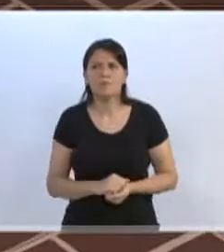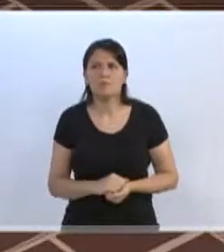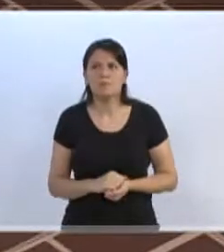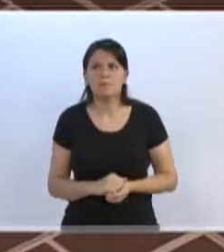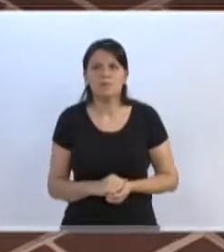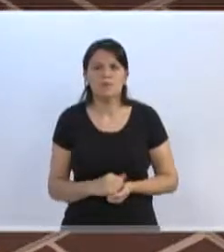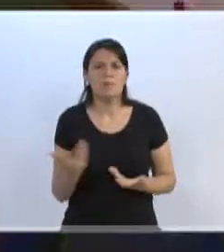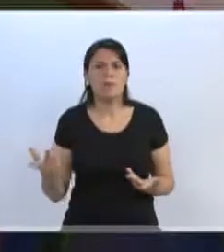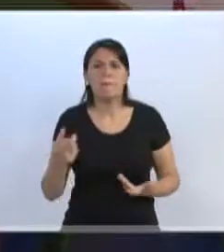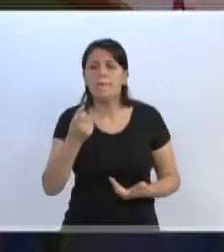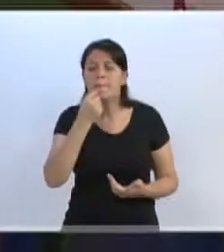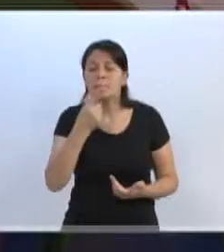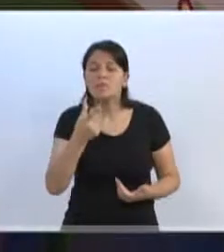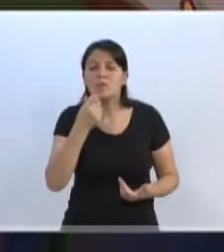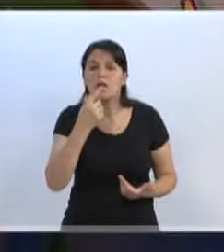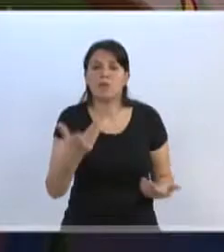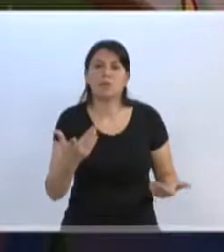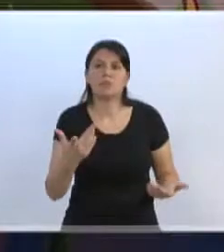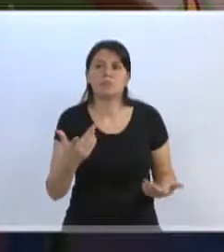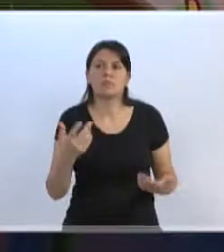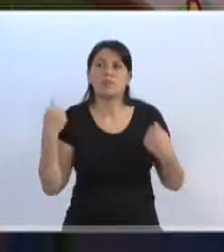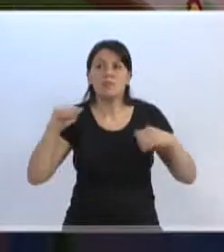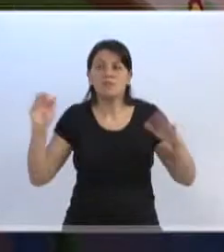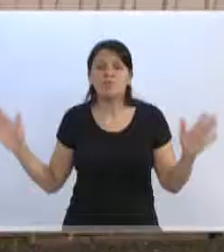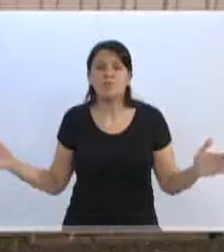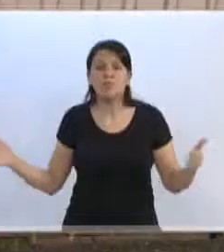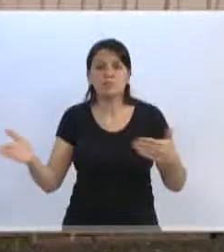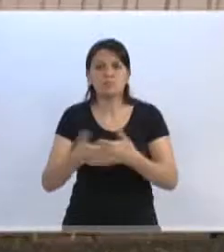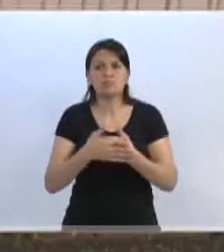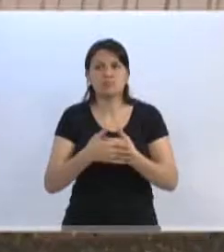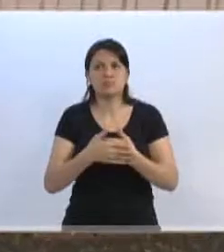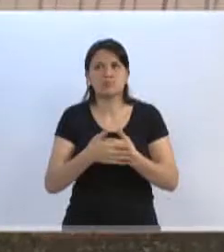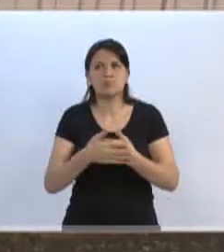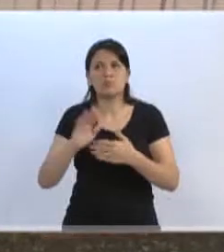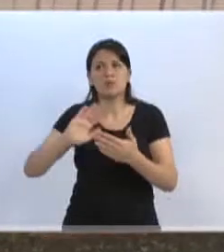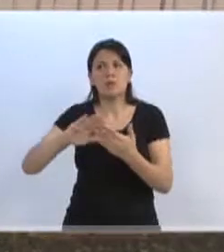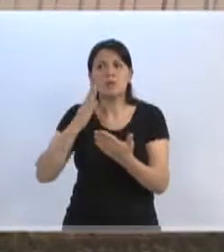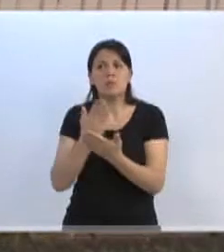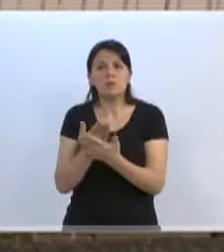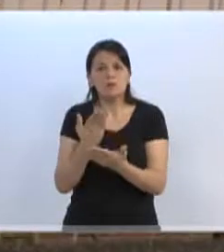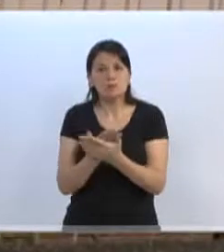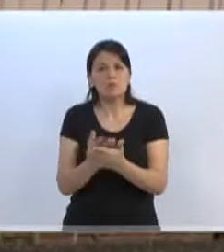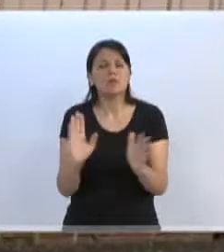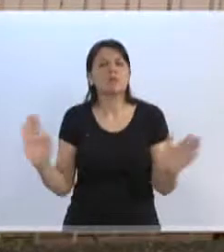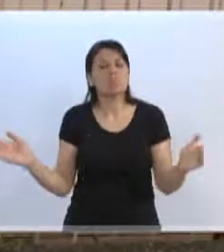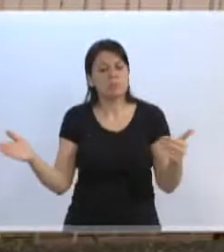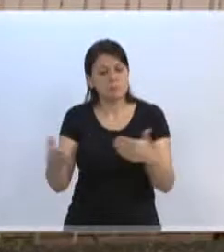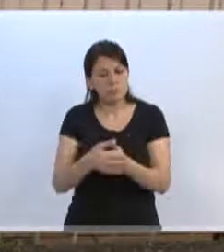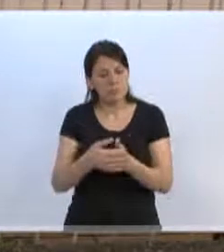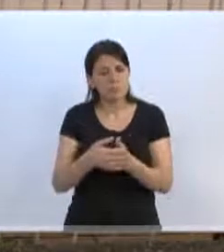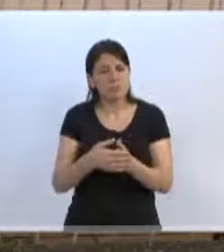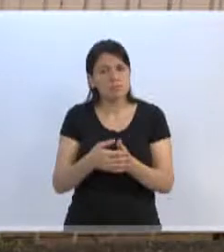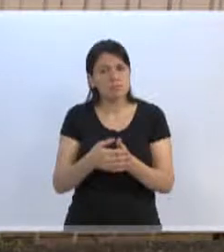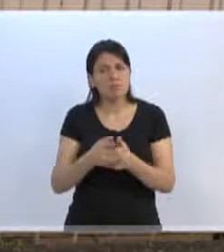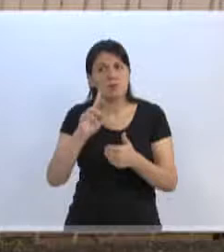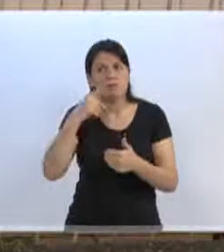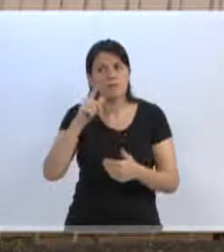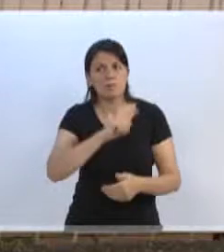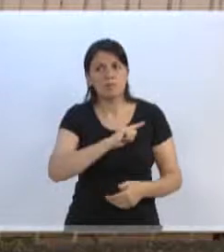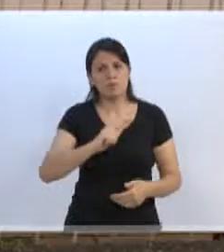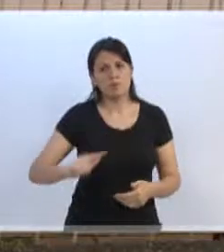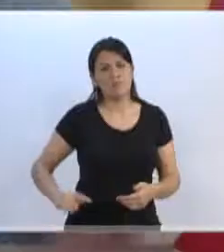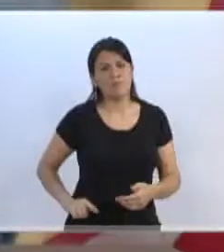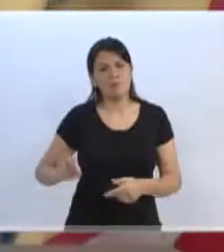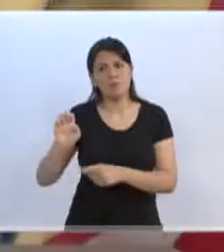piada isso é uma coisa realmente se interditada é uma escola sujeito à interdição é isso que eu quero dizer que o governo do estado temos